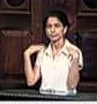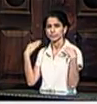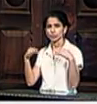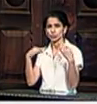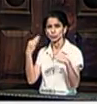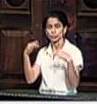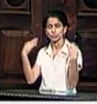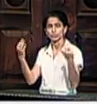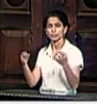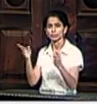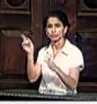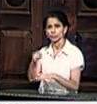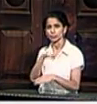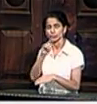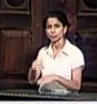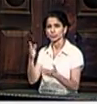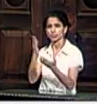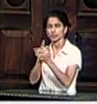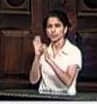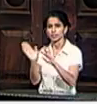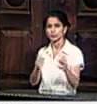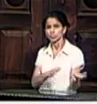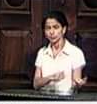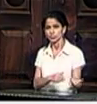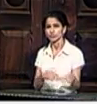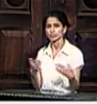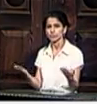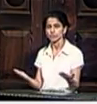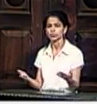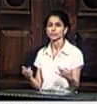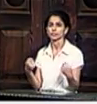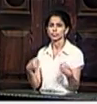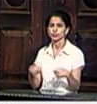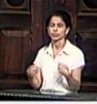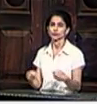extinto? Então, há que se ter uma